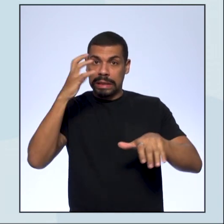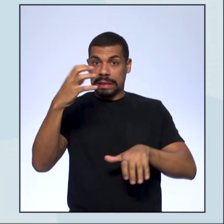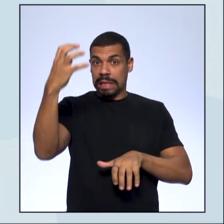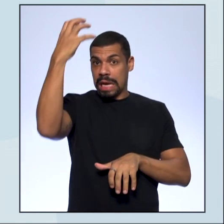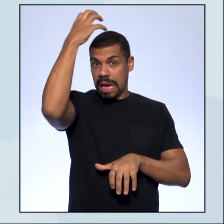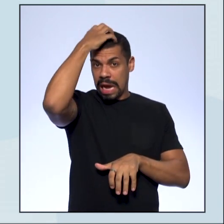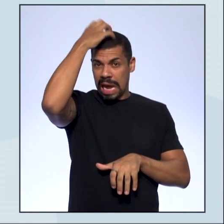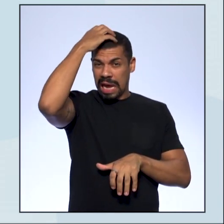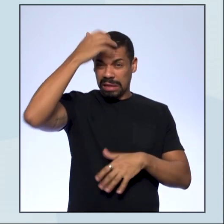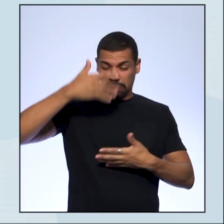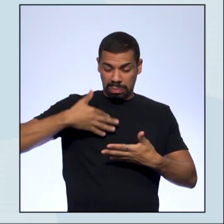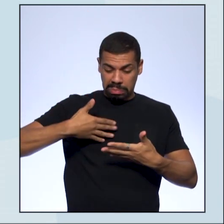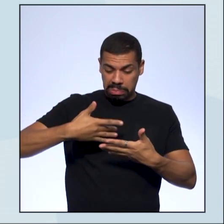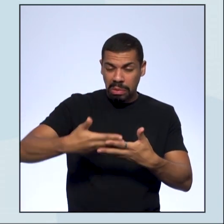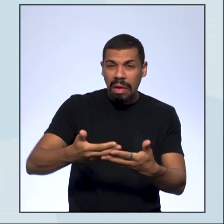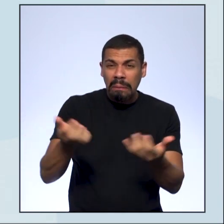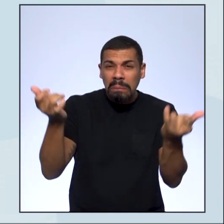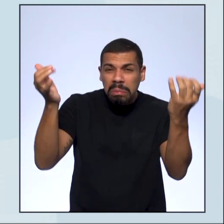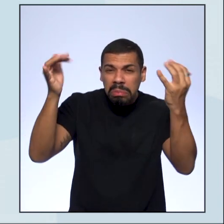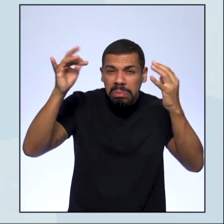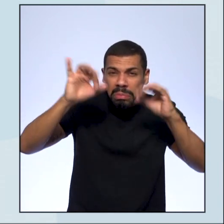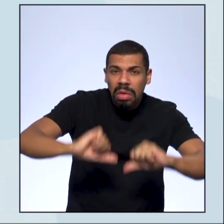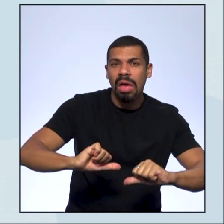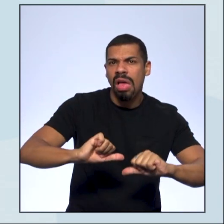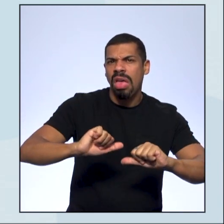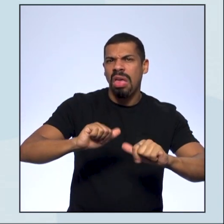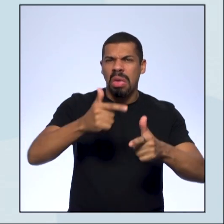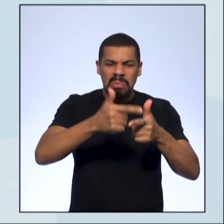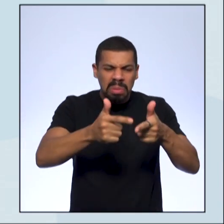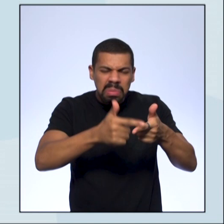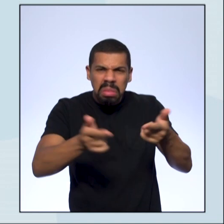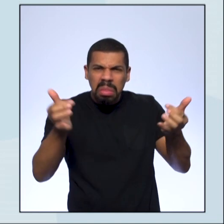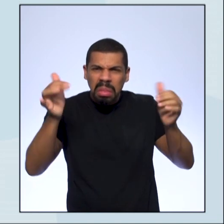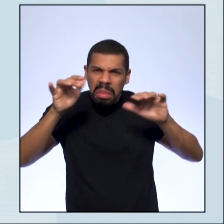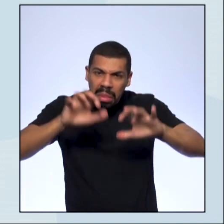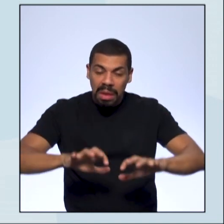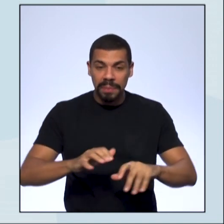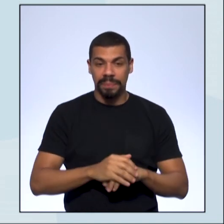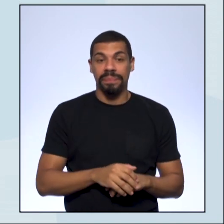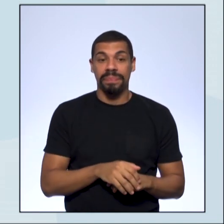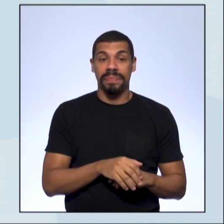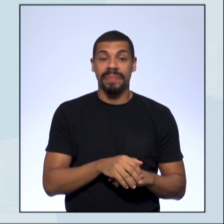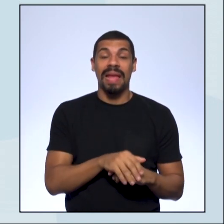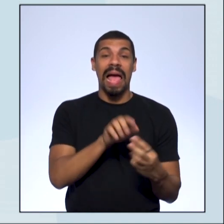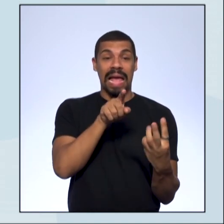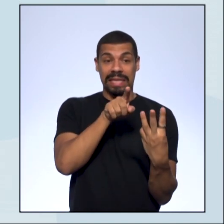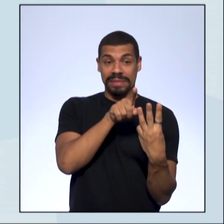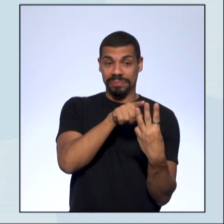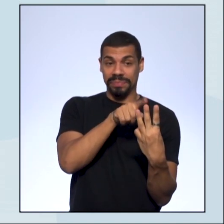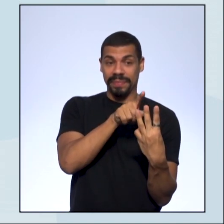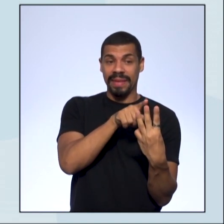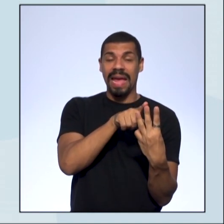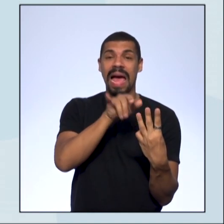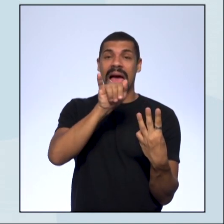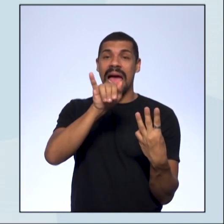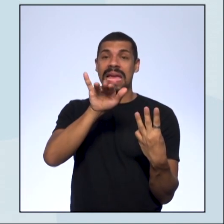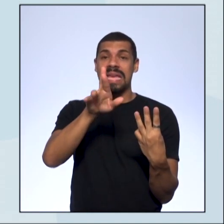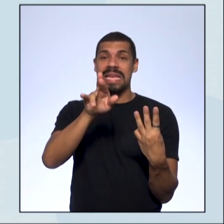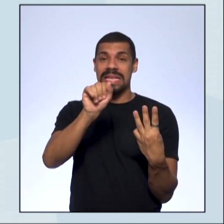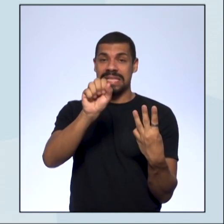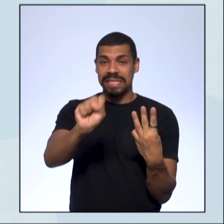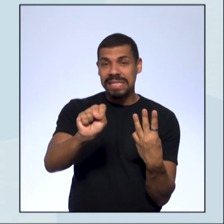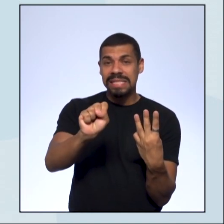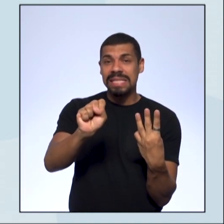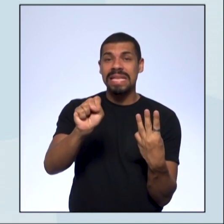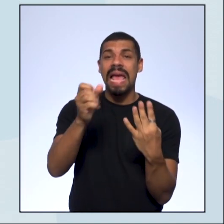no Egito, né? A Ísis, que é a sua esposa, chora pela sua morte, né? E, ao chorar pela sua morte, ela